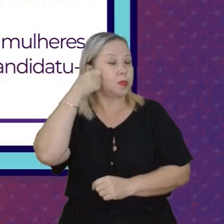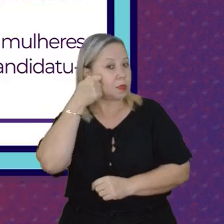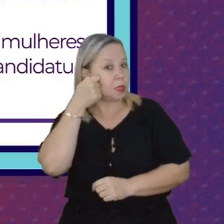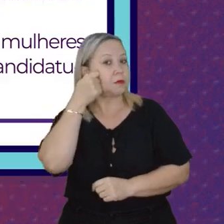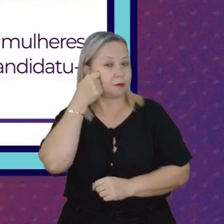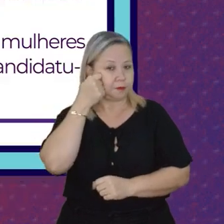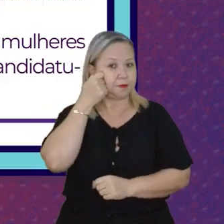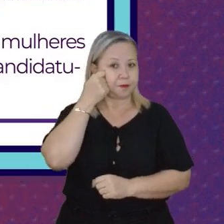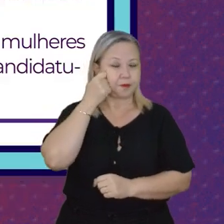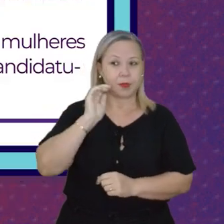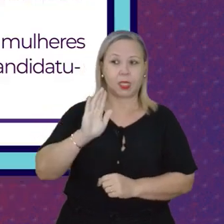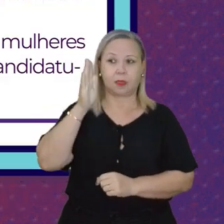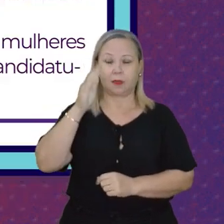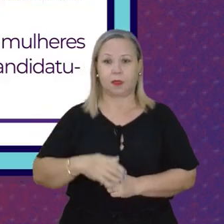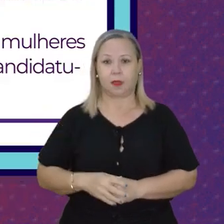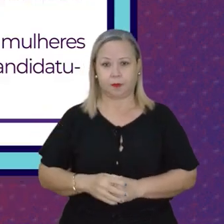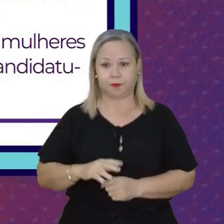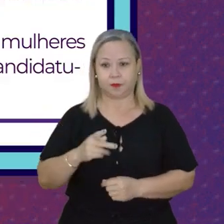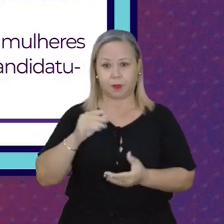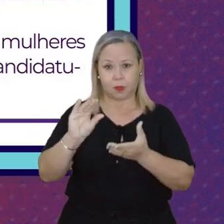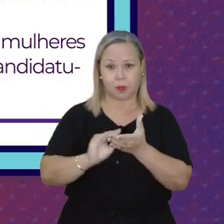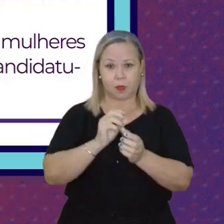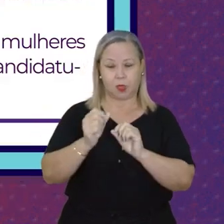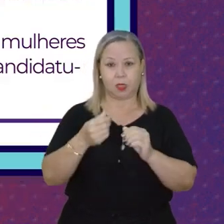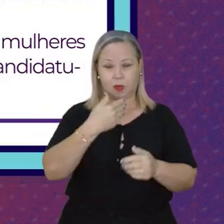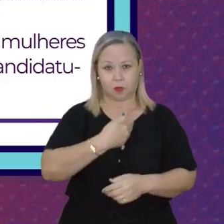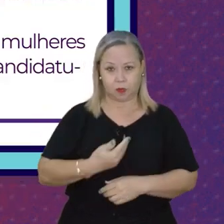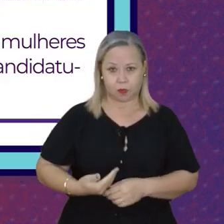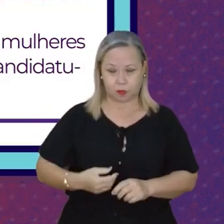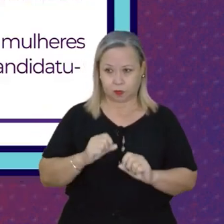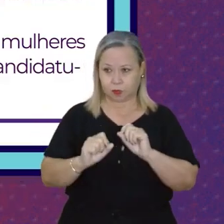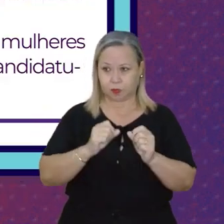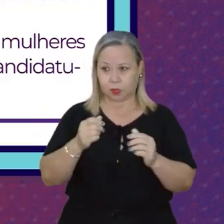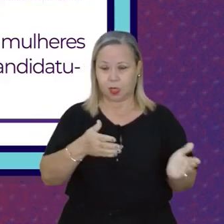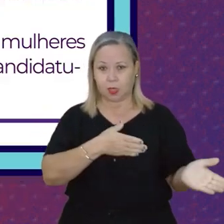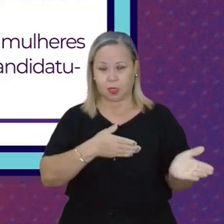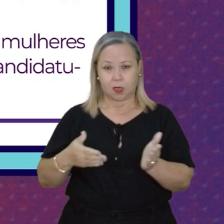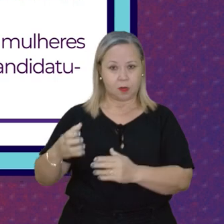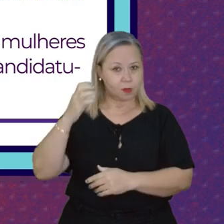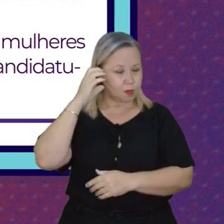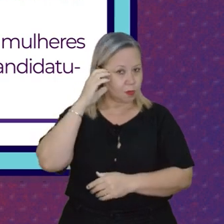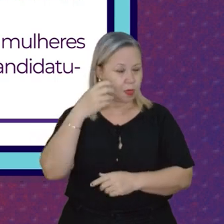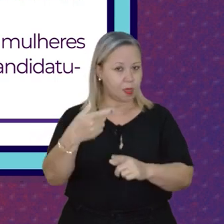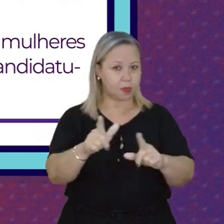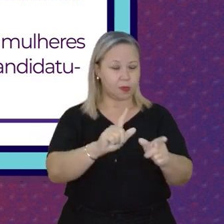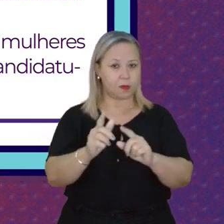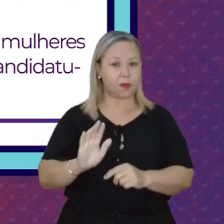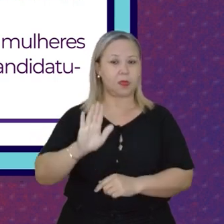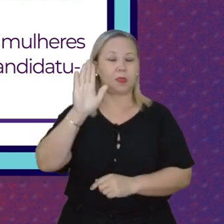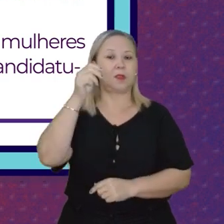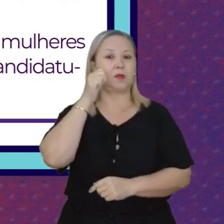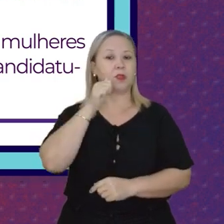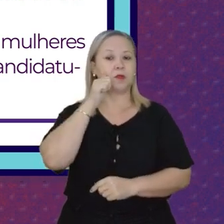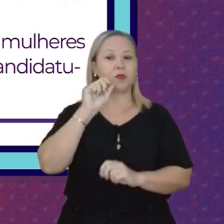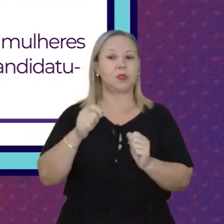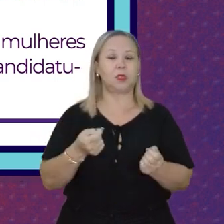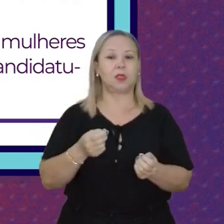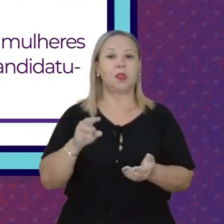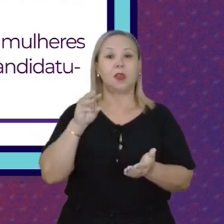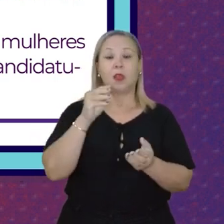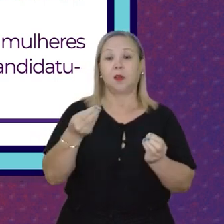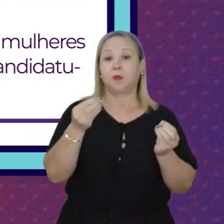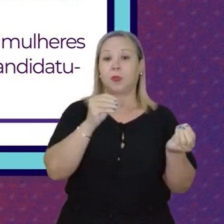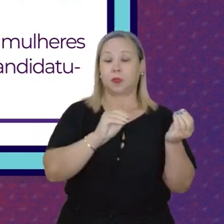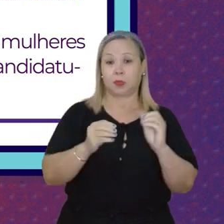TSE? Os recursos públicos do fundo partidário, do FEFEC e o tempo de rádio e TV destinados às candidaturas de mulheres pela aplicação das